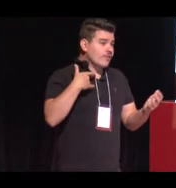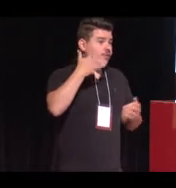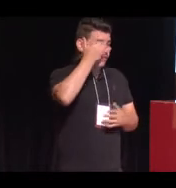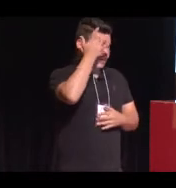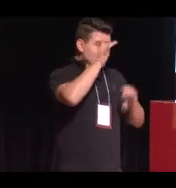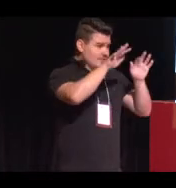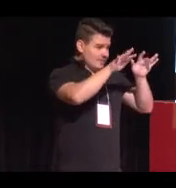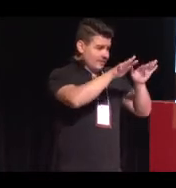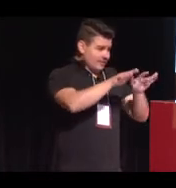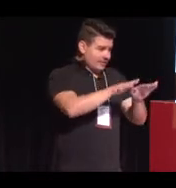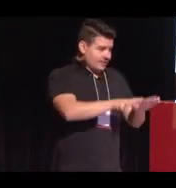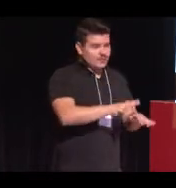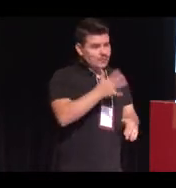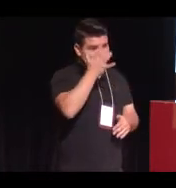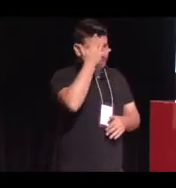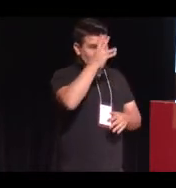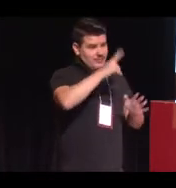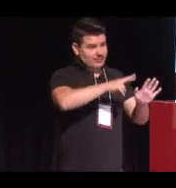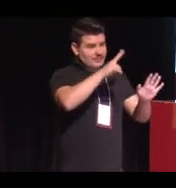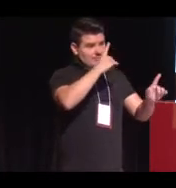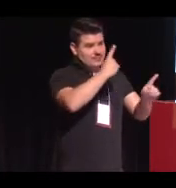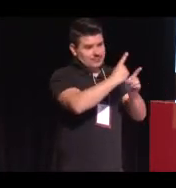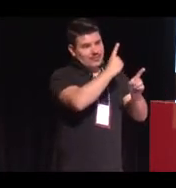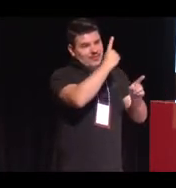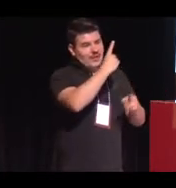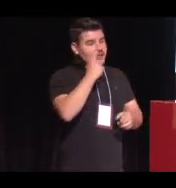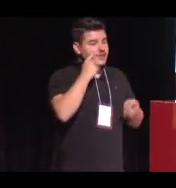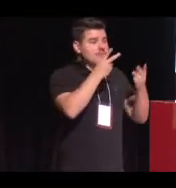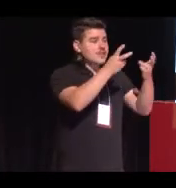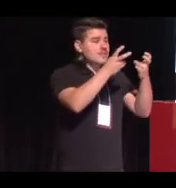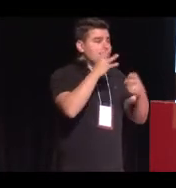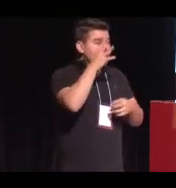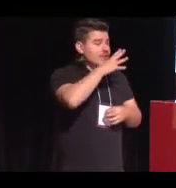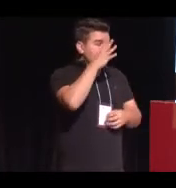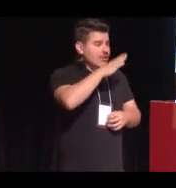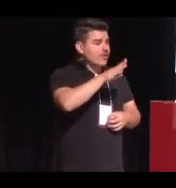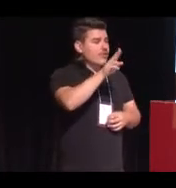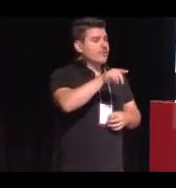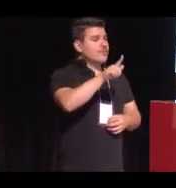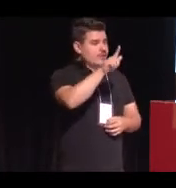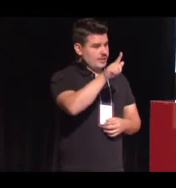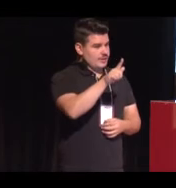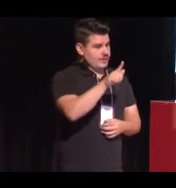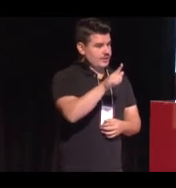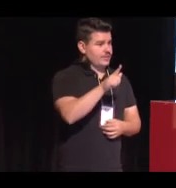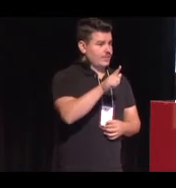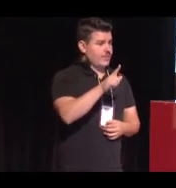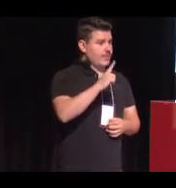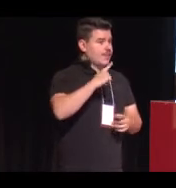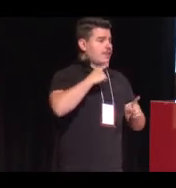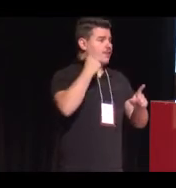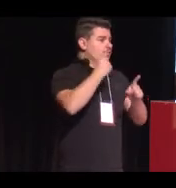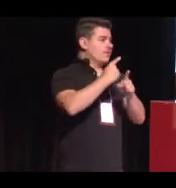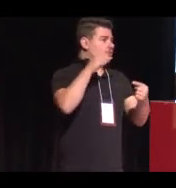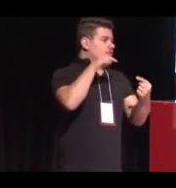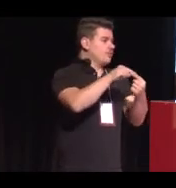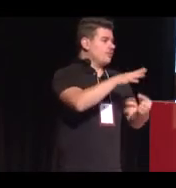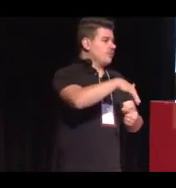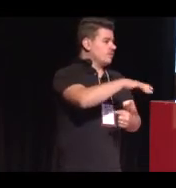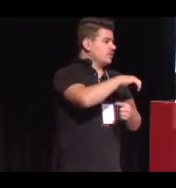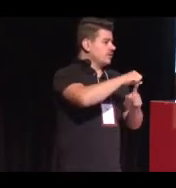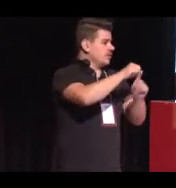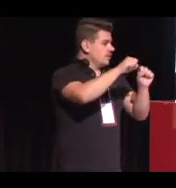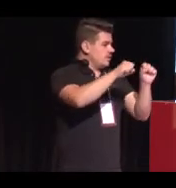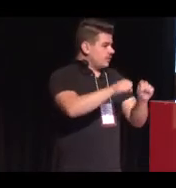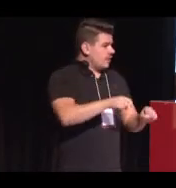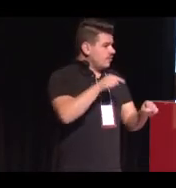isso. E a gente levantou alguns bugs e vulnerabilidades que também atingiam esse sistema, e